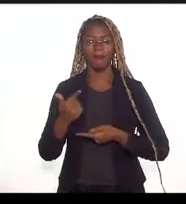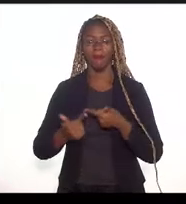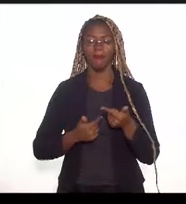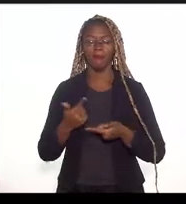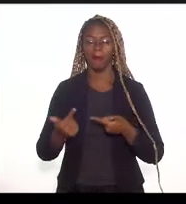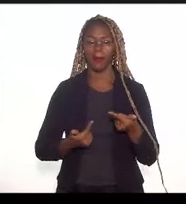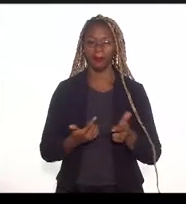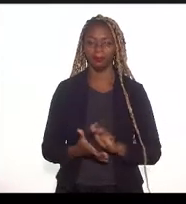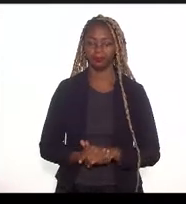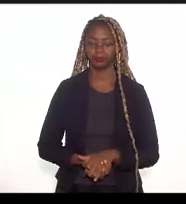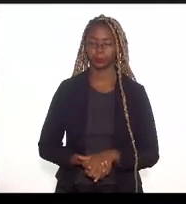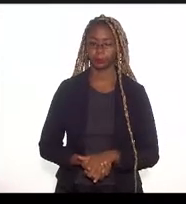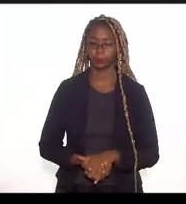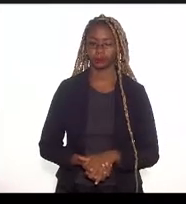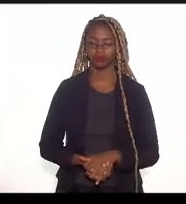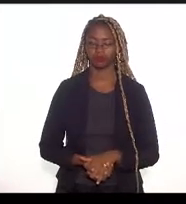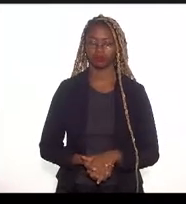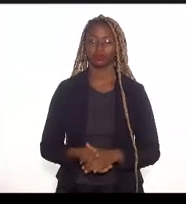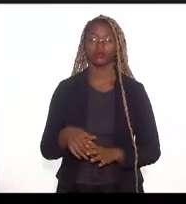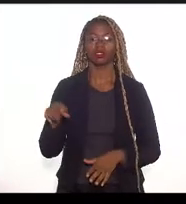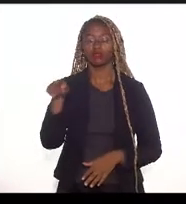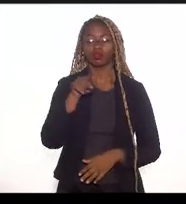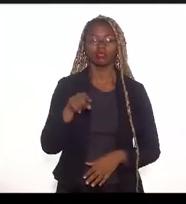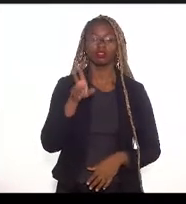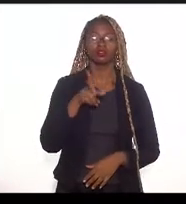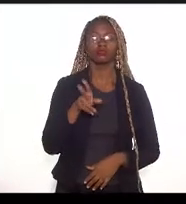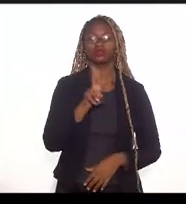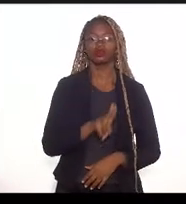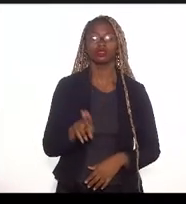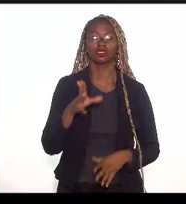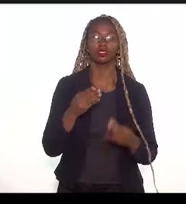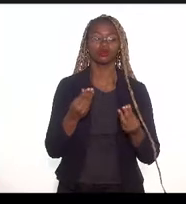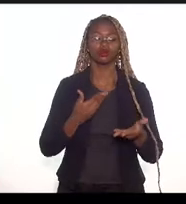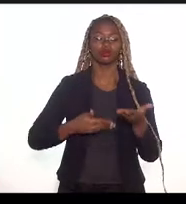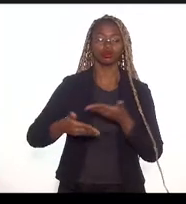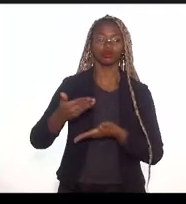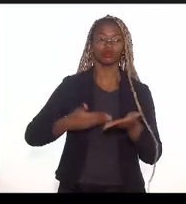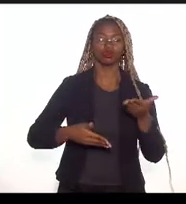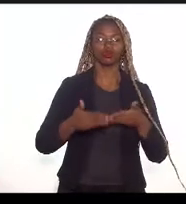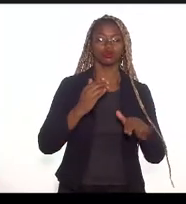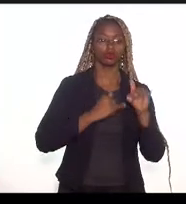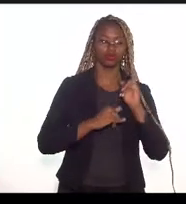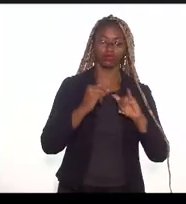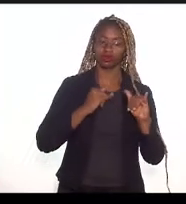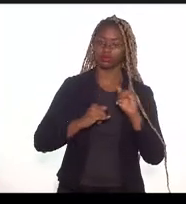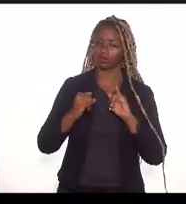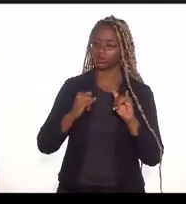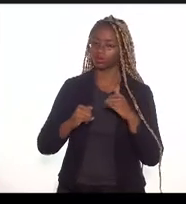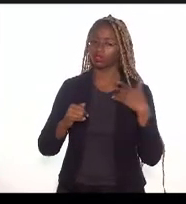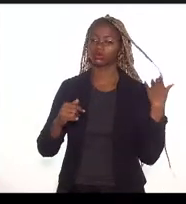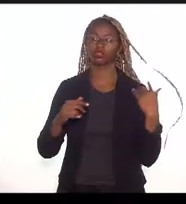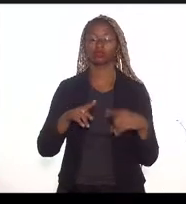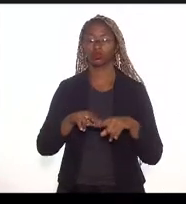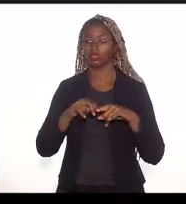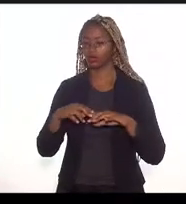Os data centers, eles utilizam muito a troca de informações, o que tem sido demandado por empresas de todo tipo. Então,